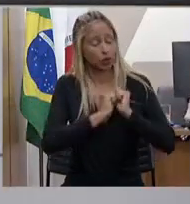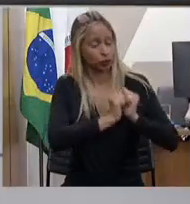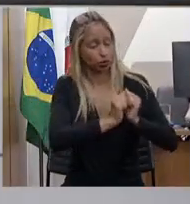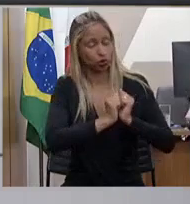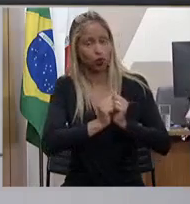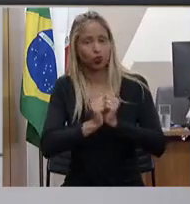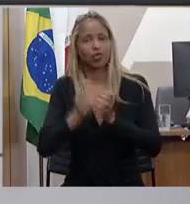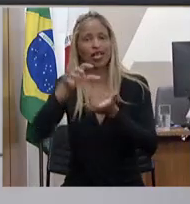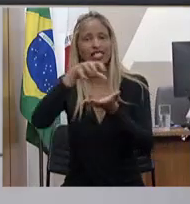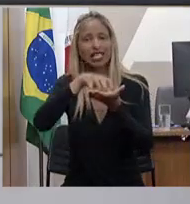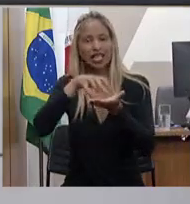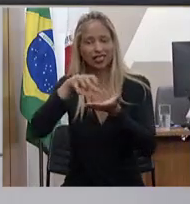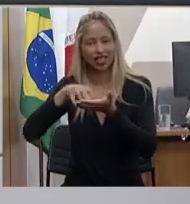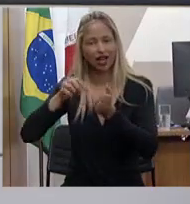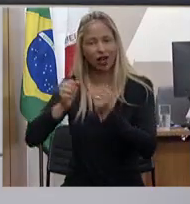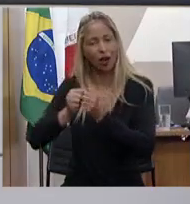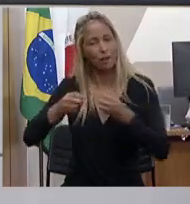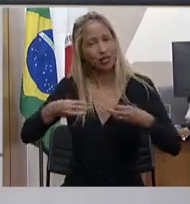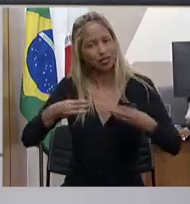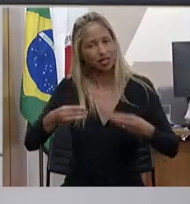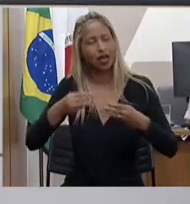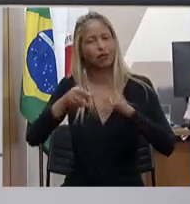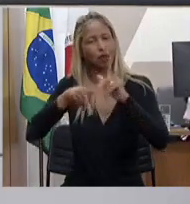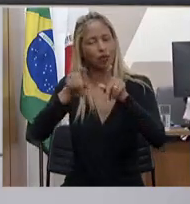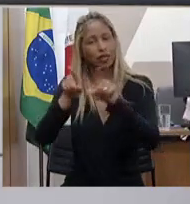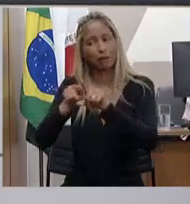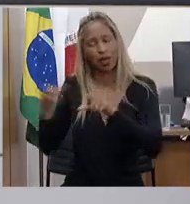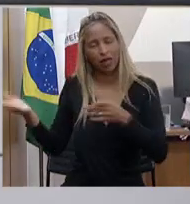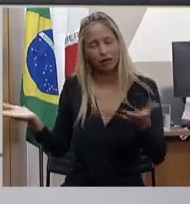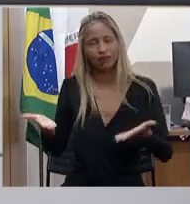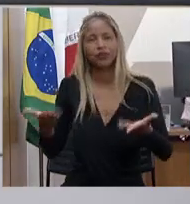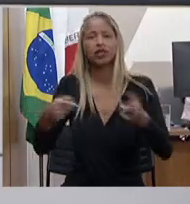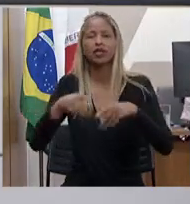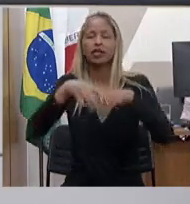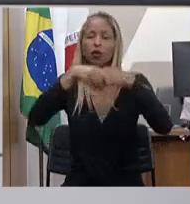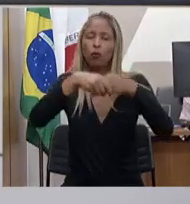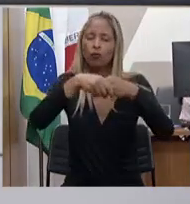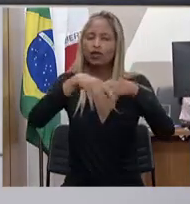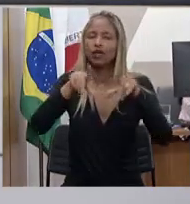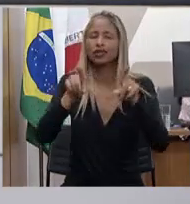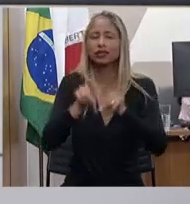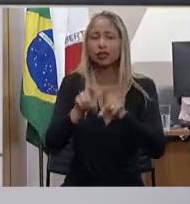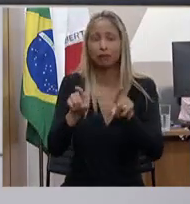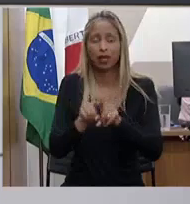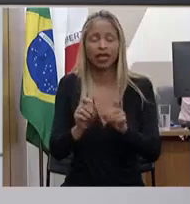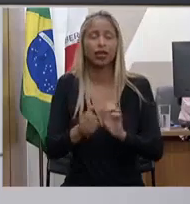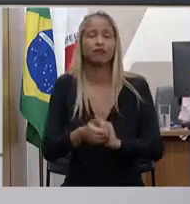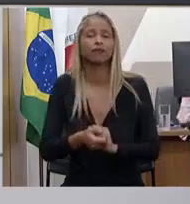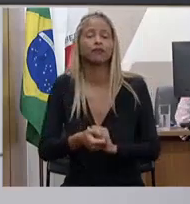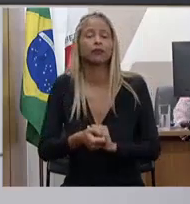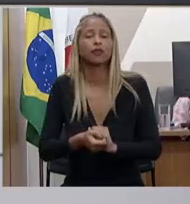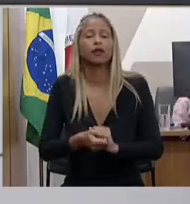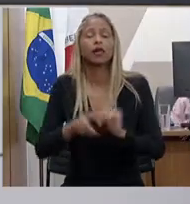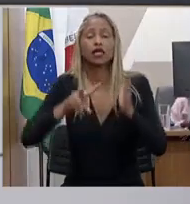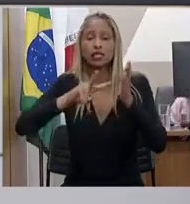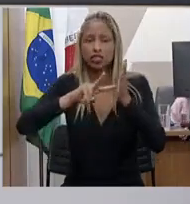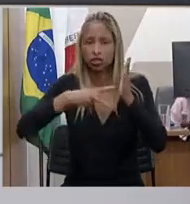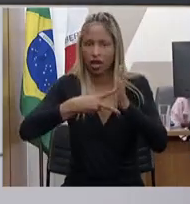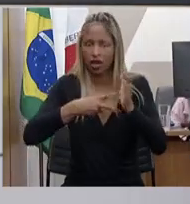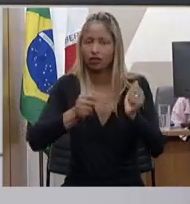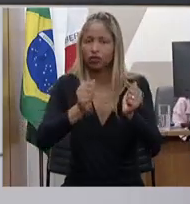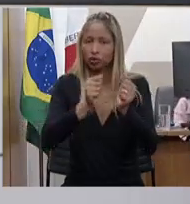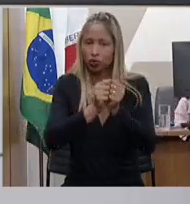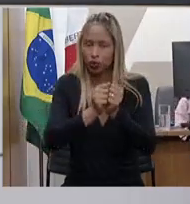aqui da centrais da companheira do Ministério Público trabalho queria também fazer um cumprimento aqui e aí Estenda todo sindicatos aqui presente